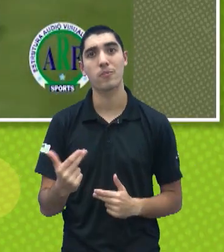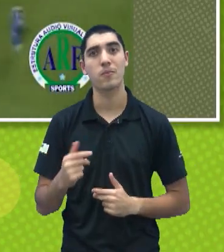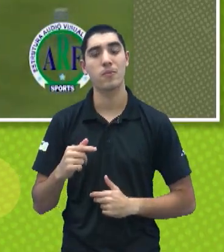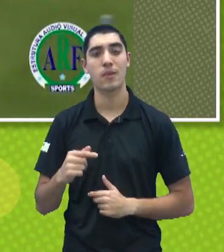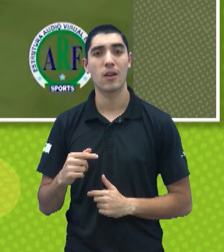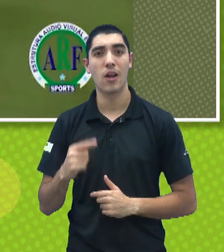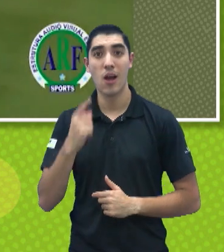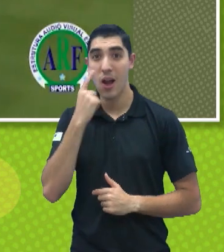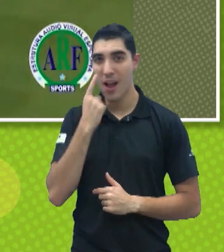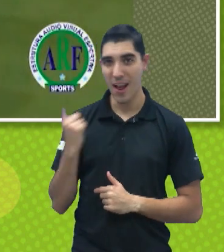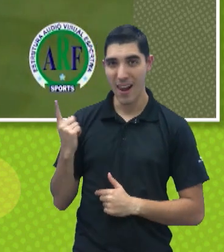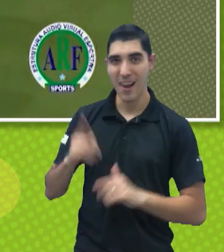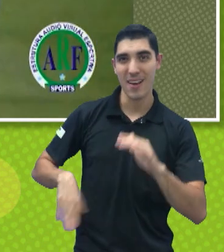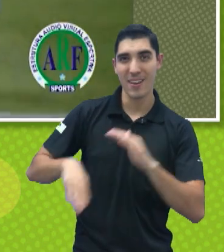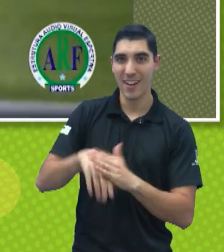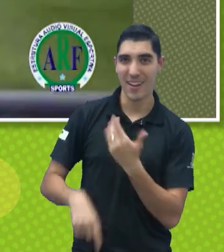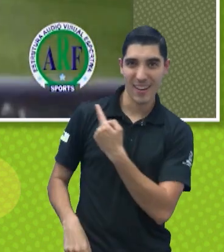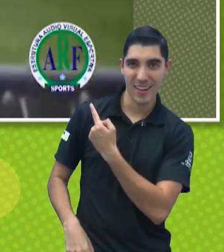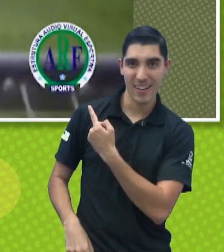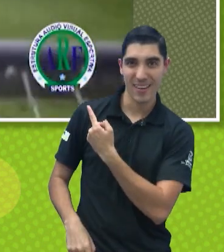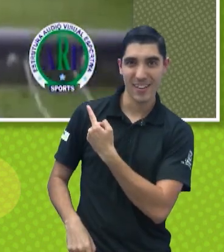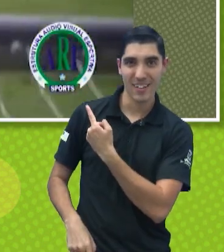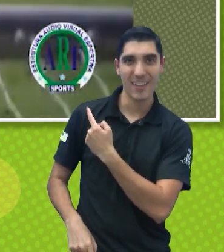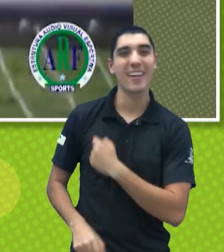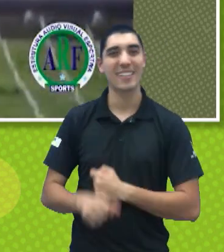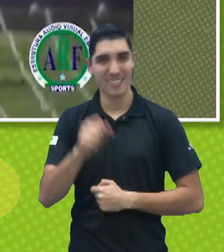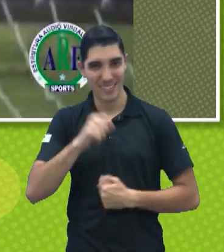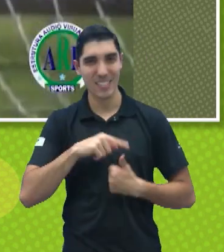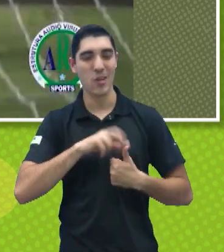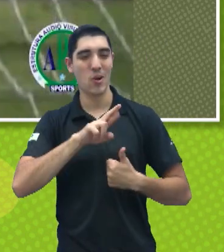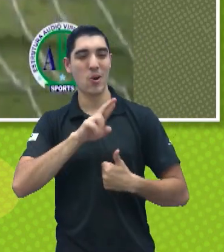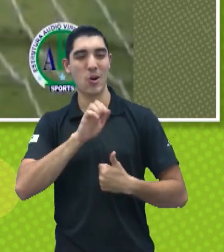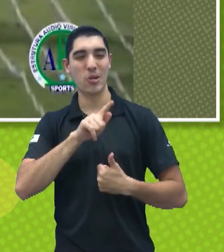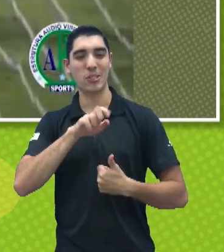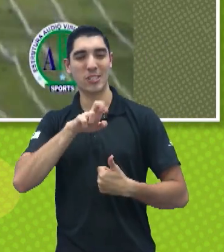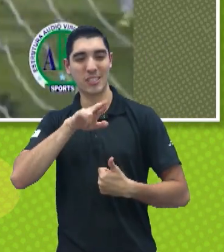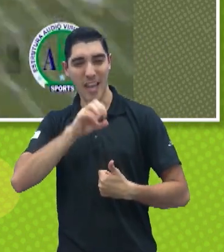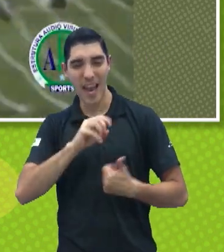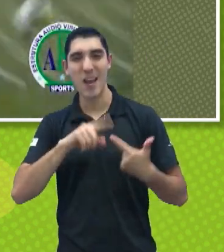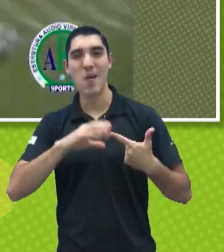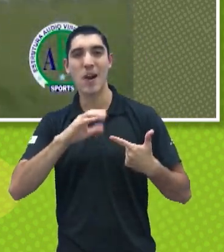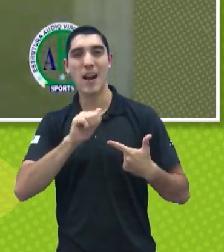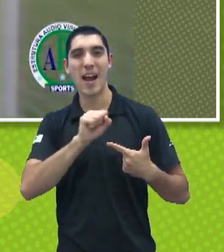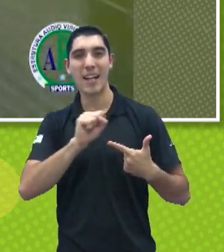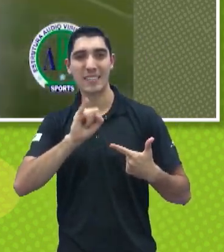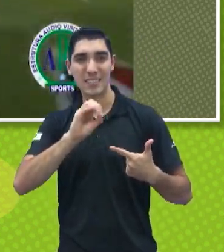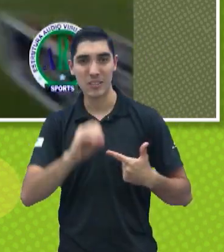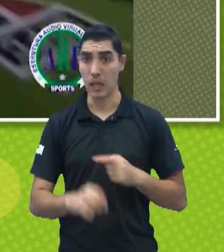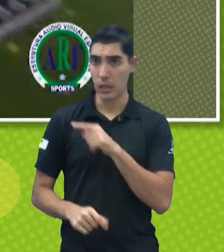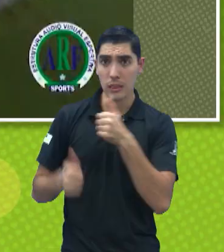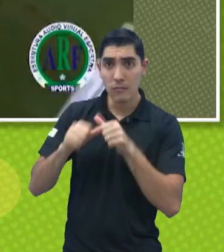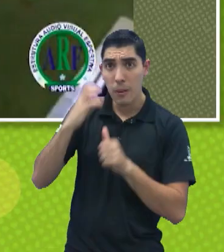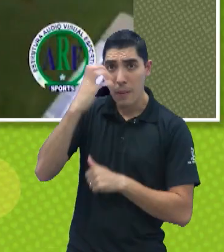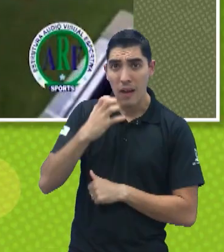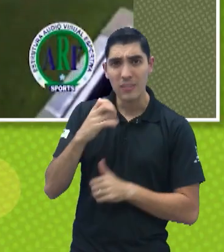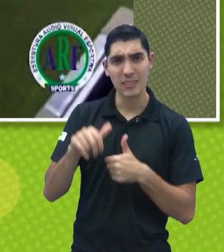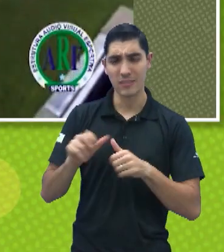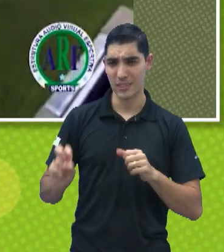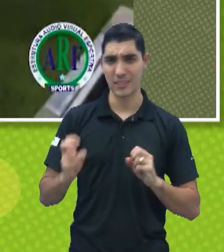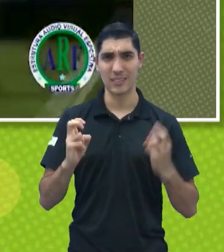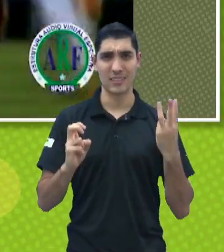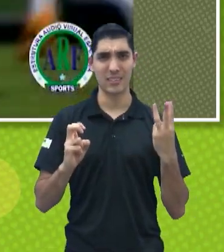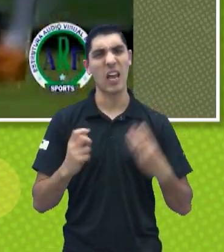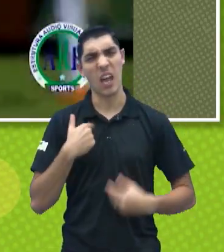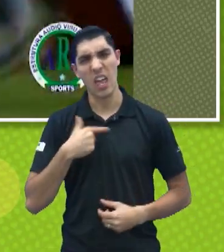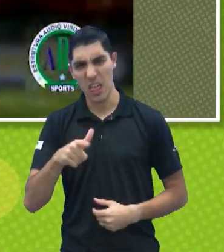deitado lá, você fazendo gol, Rogério sendo deitado. Fiz igual Rogério, Cássio, tive essa felicidade, né? Você tá bem bravo aí que esse jogo foi 5x3, 5x2. Eu nem comemoro direito o